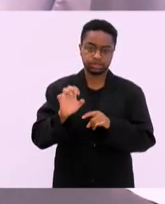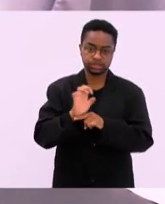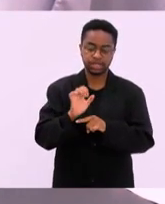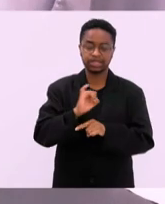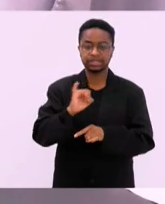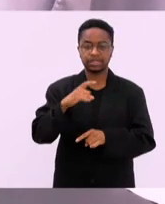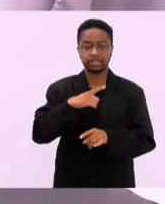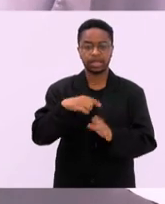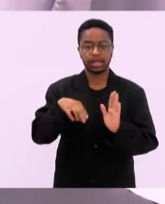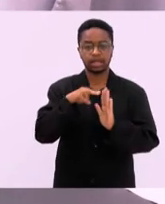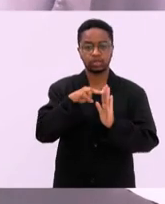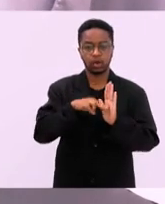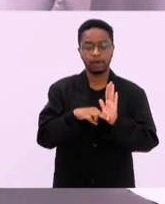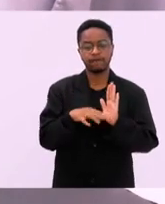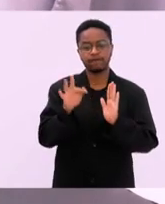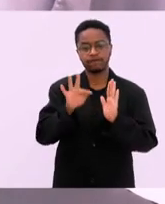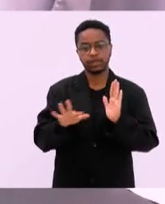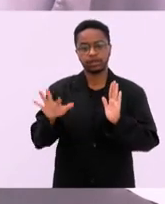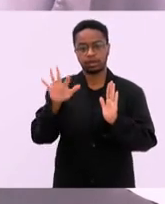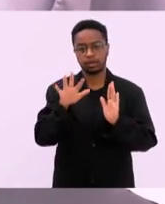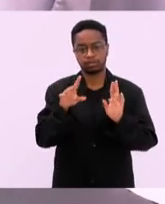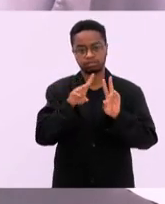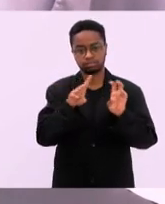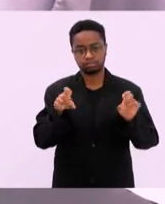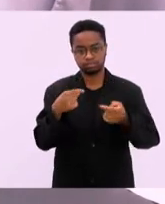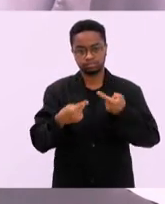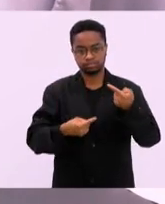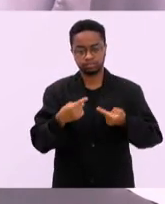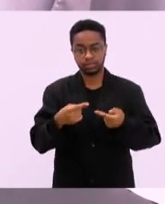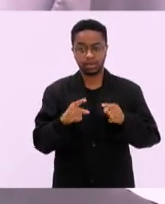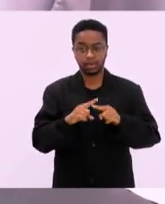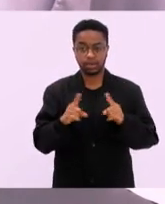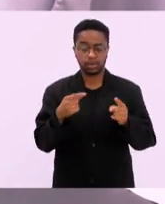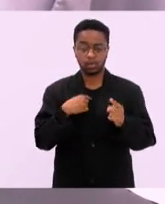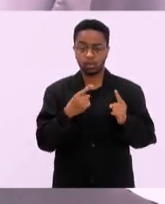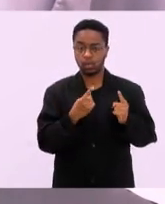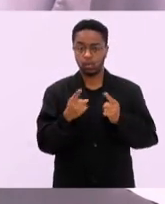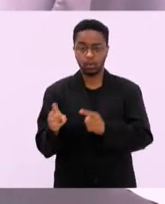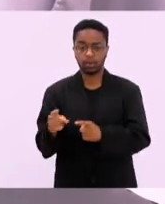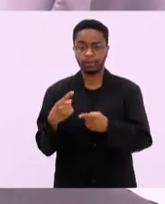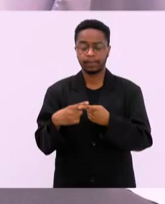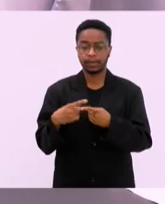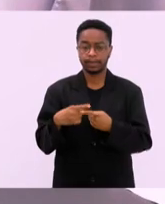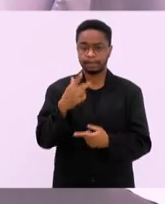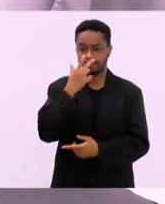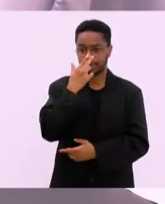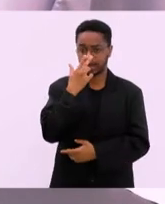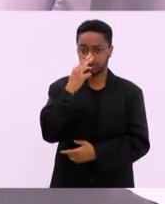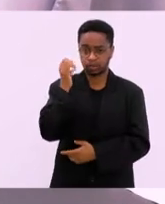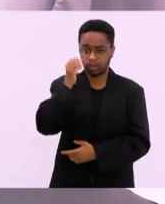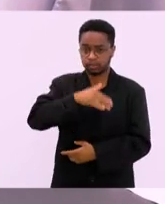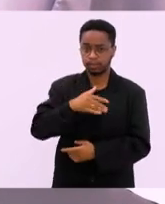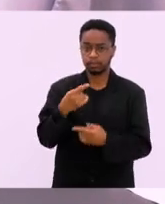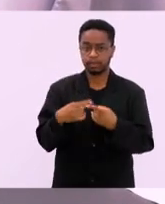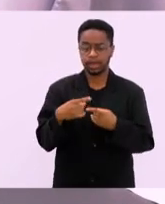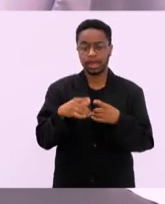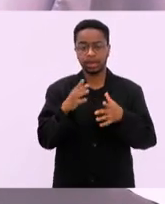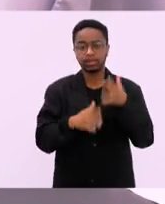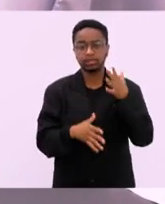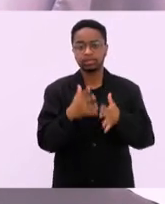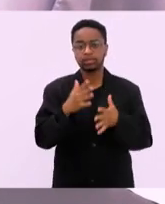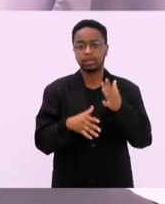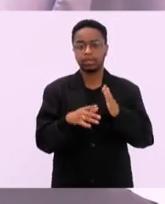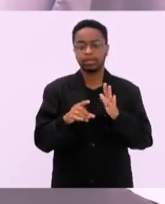norma federal tratando do tema, etc. Eu sou contrário porque isso é, assim, me parece, salvo o melhor juízo, um absurdo, porque acaba atrapalhando